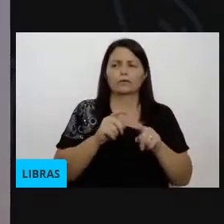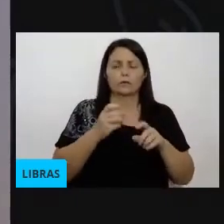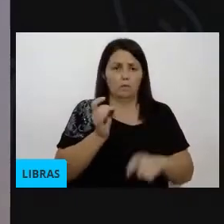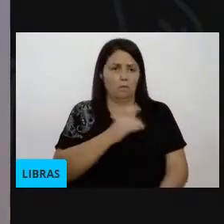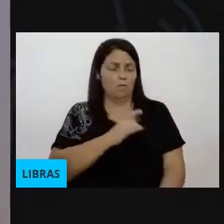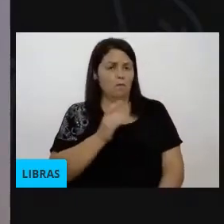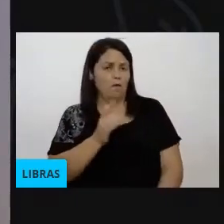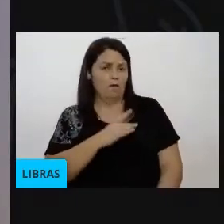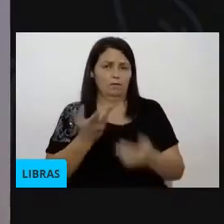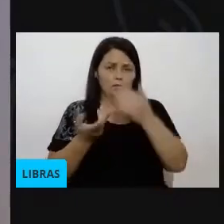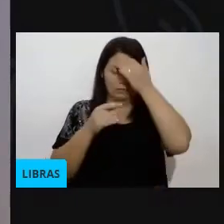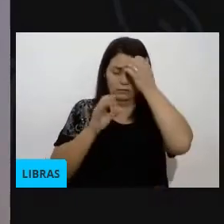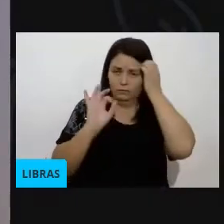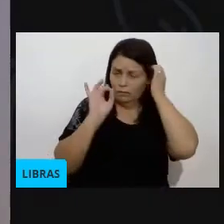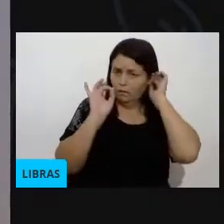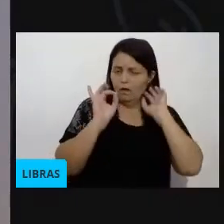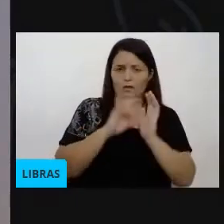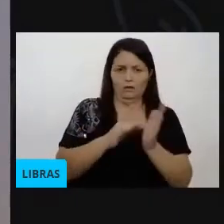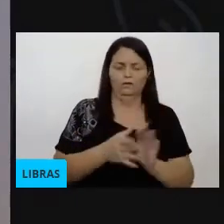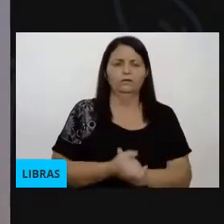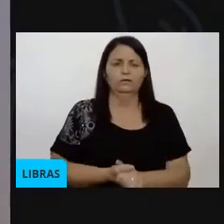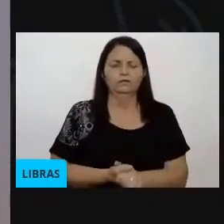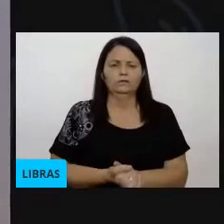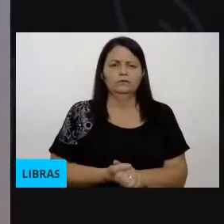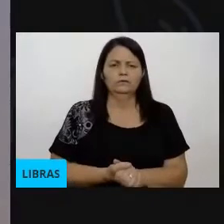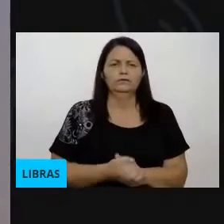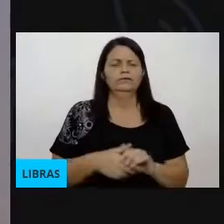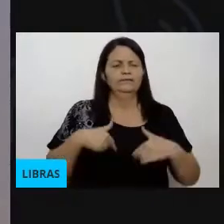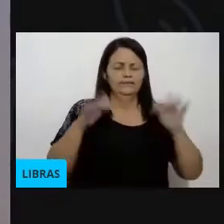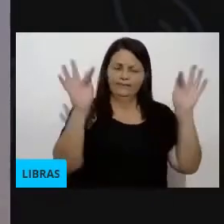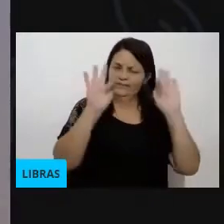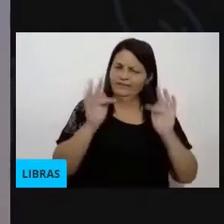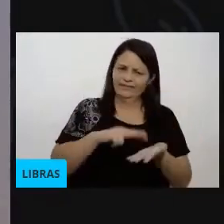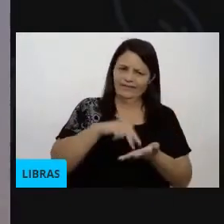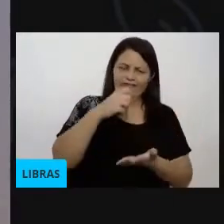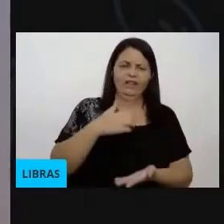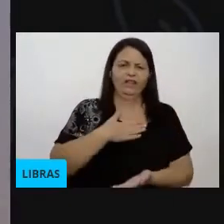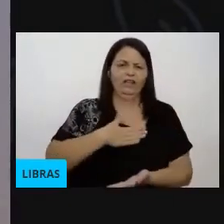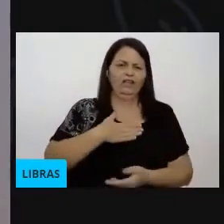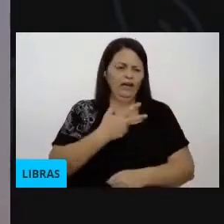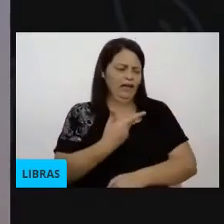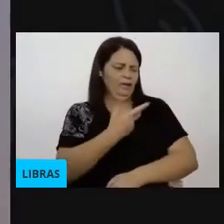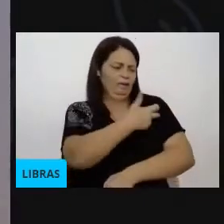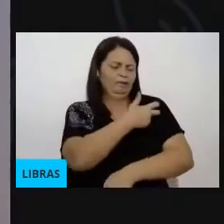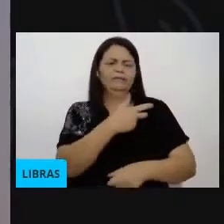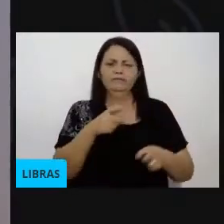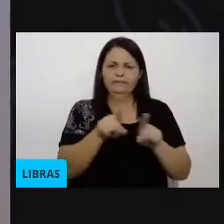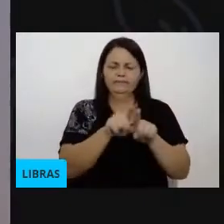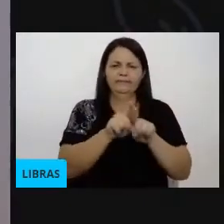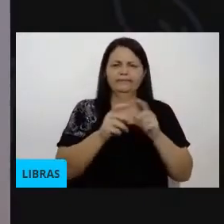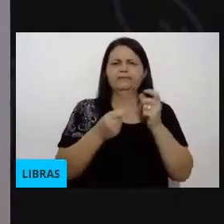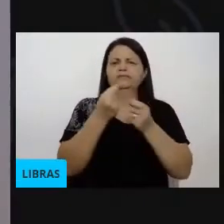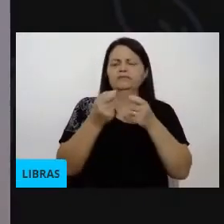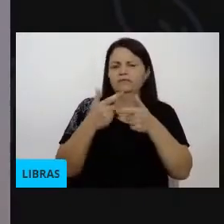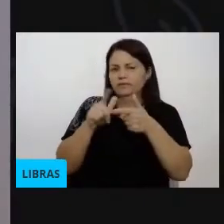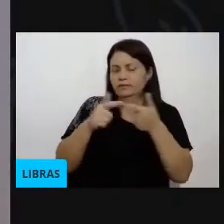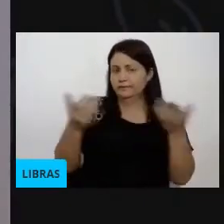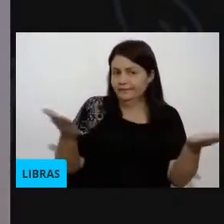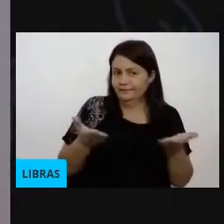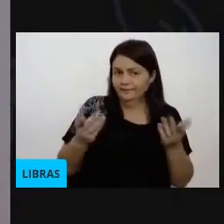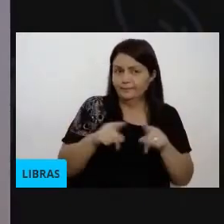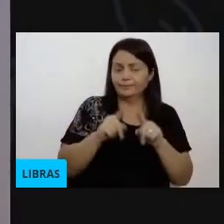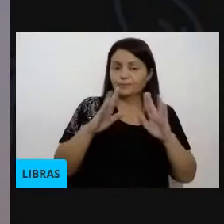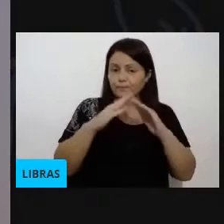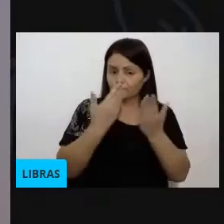medo, com razão, e fico muito feliz deles serem vacinados, porque o maior problema que a gente está tendo é a parada da